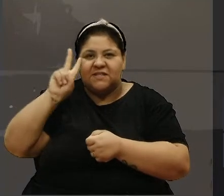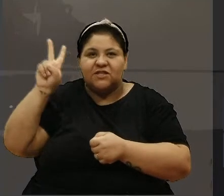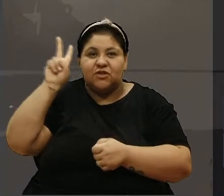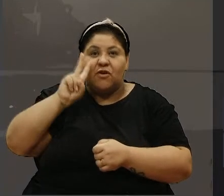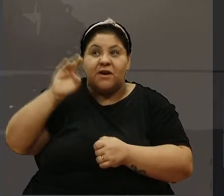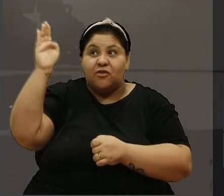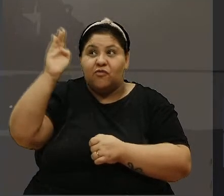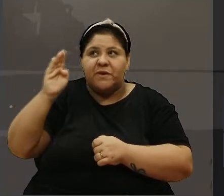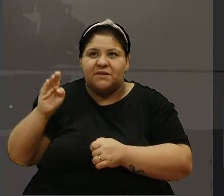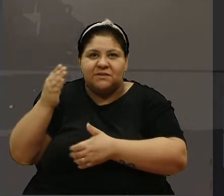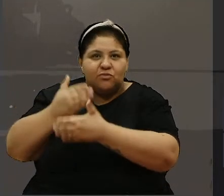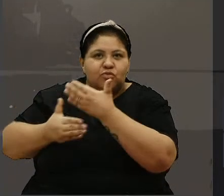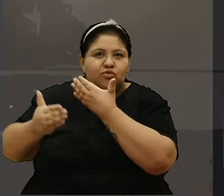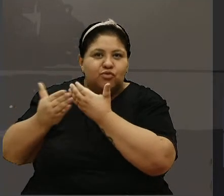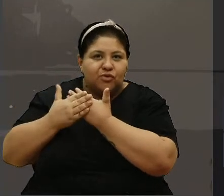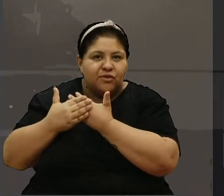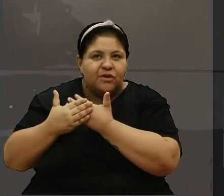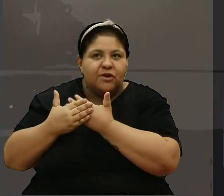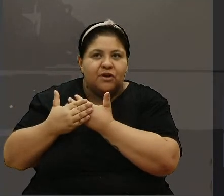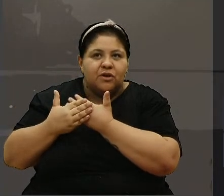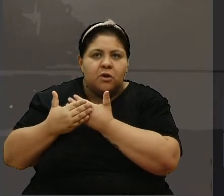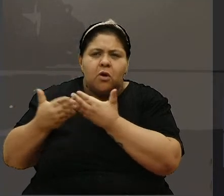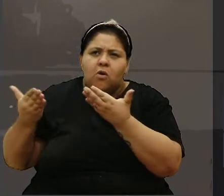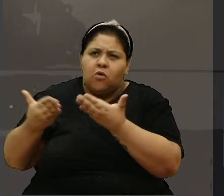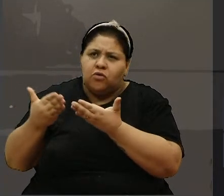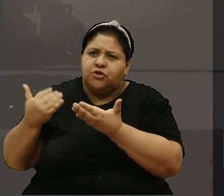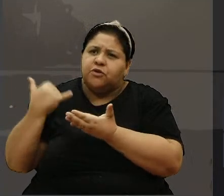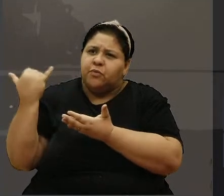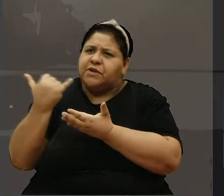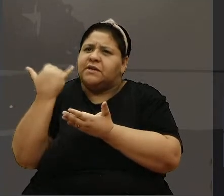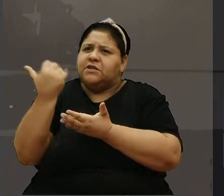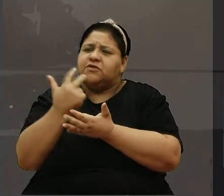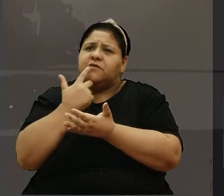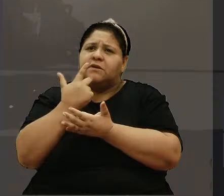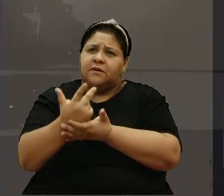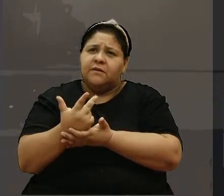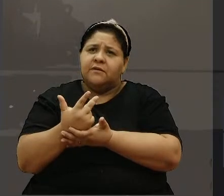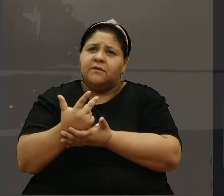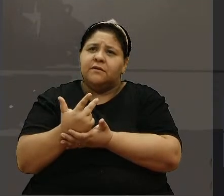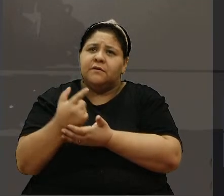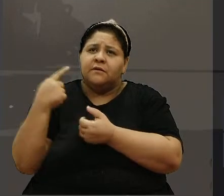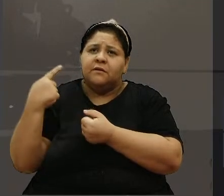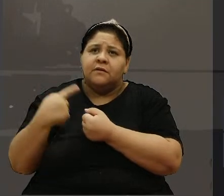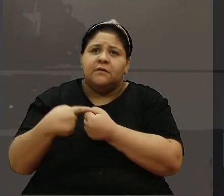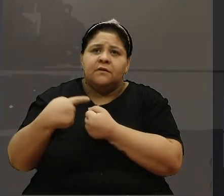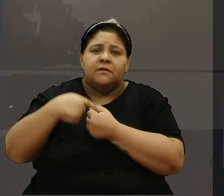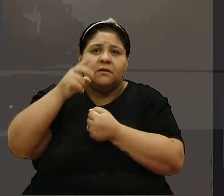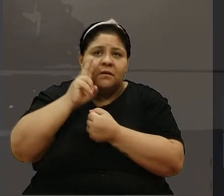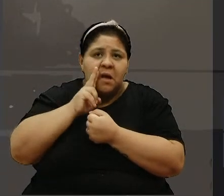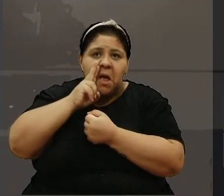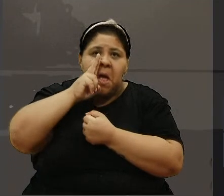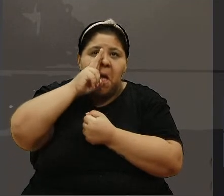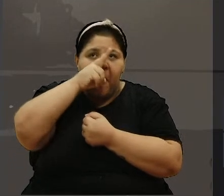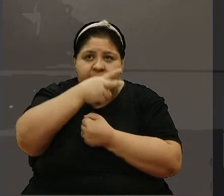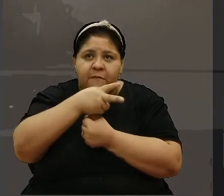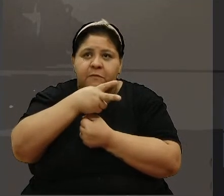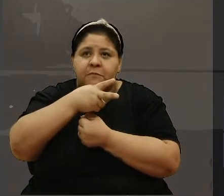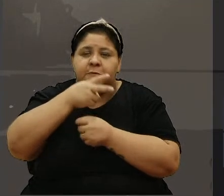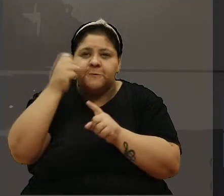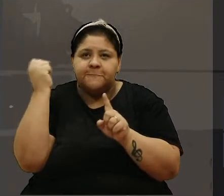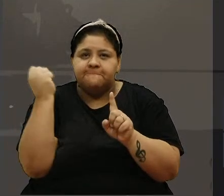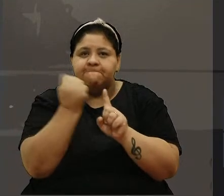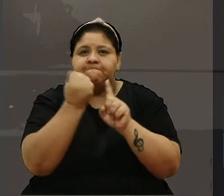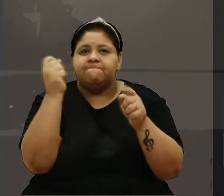nacional. E aqui tenho que ressaltar também as cidades que foram fortemente atingidas, onde que fizeram um